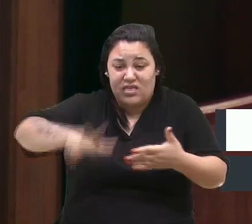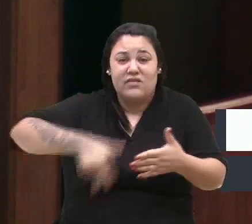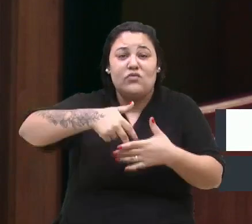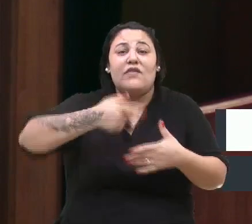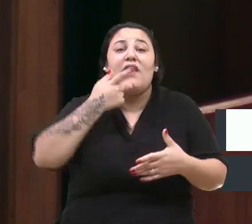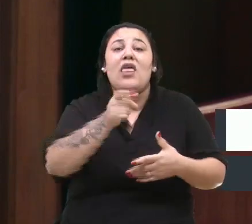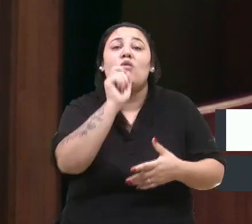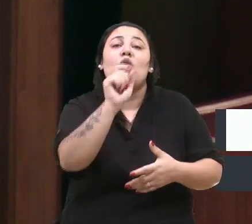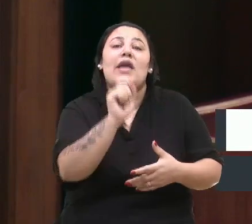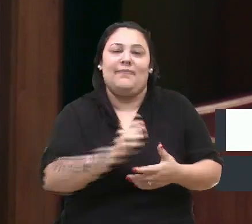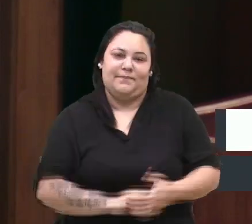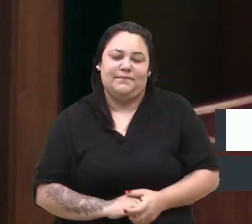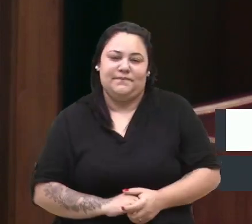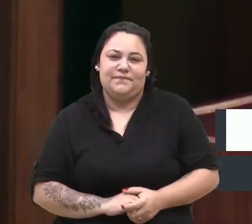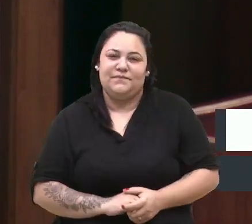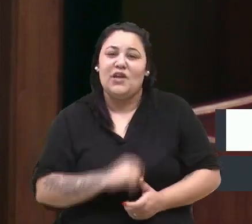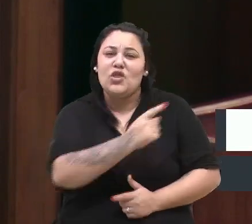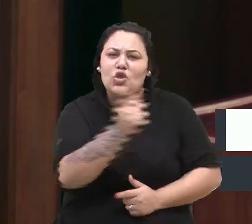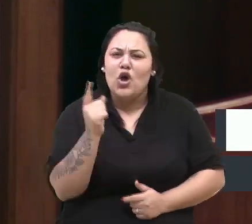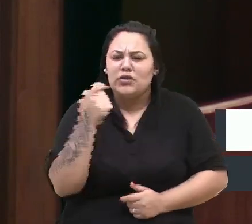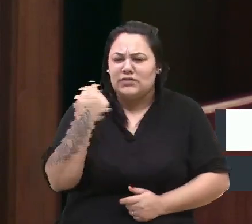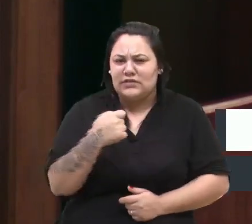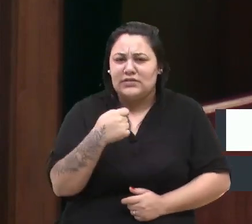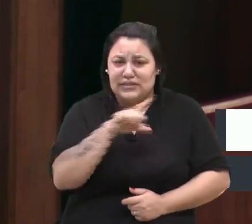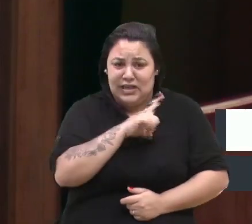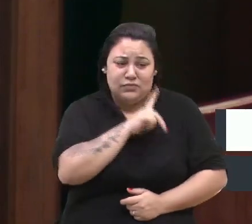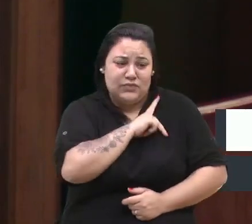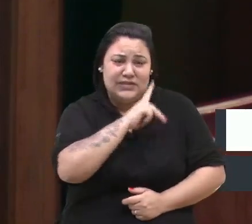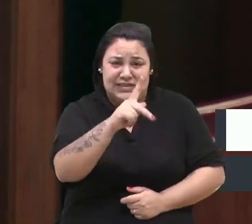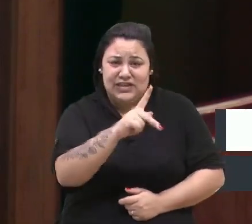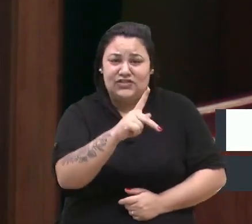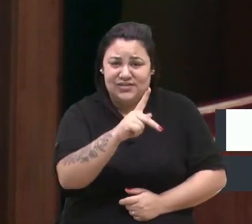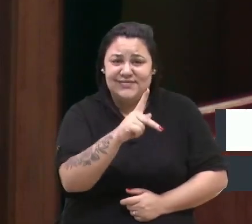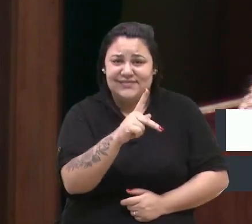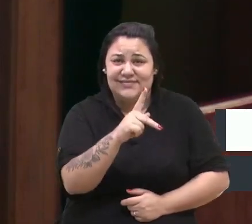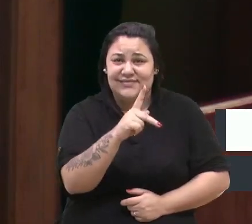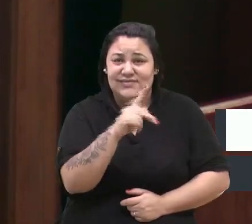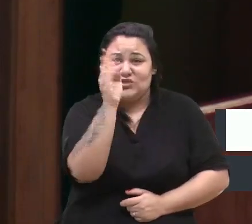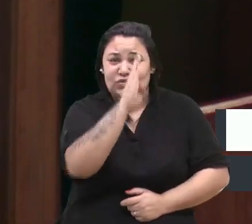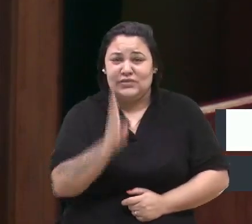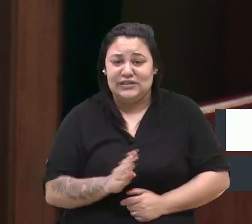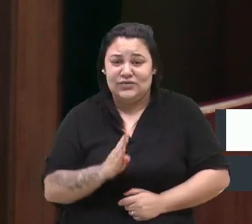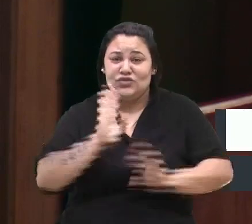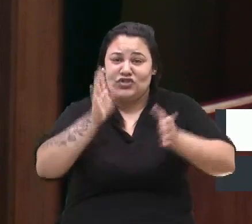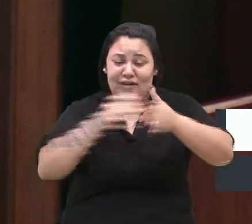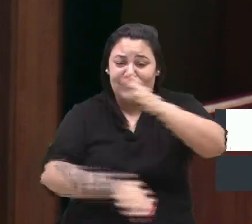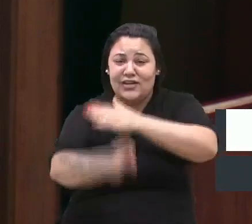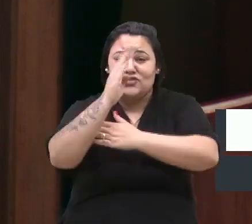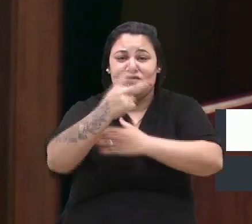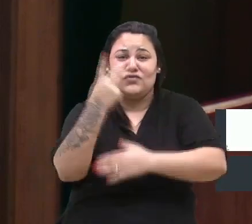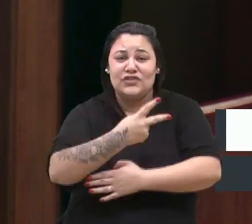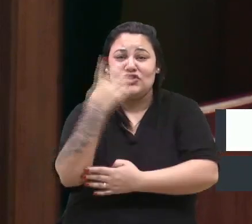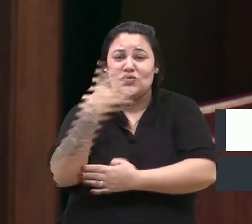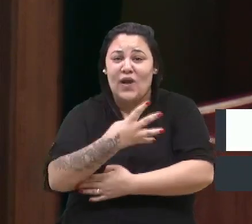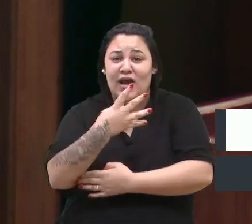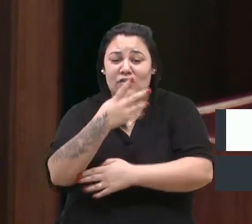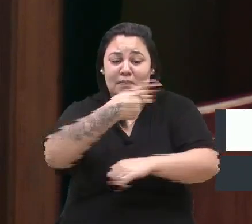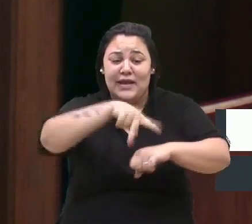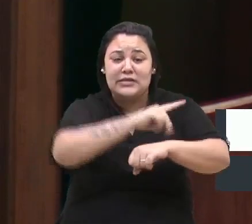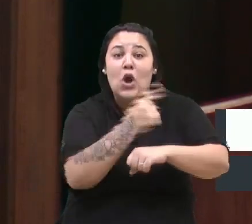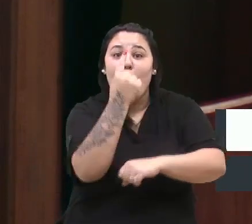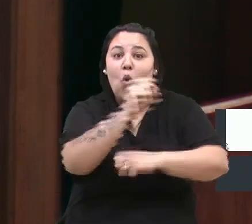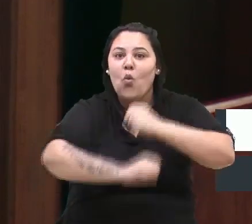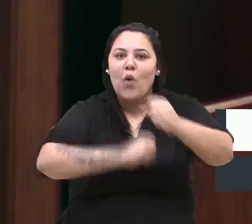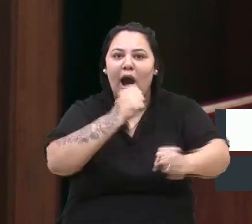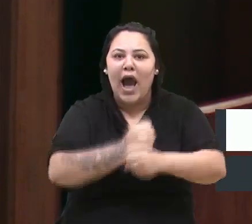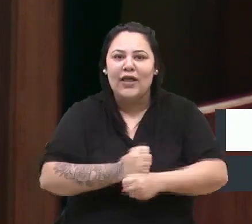dizendo o seguinte, nós temos um presidente da República que já viajou em 24 países num ano de mandato.